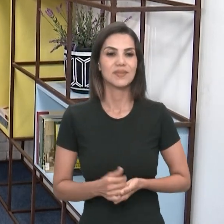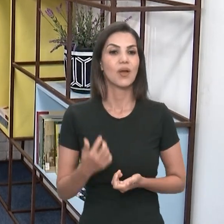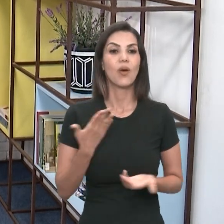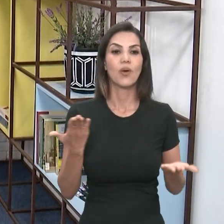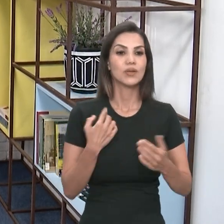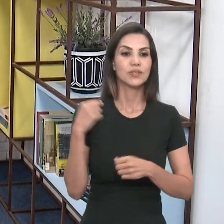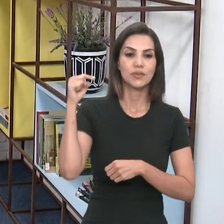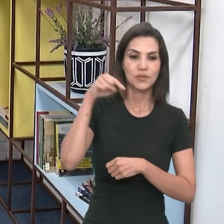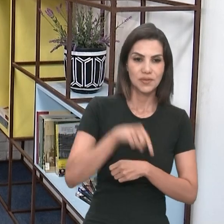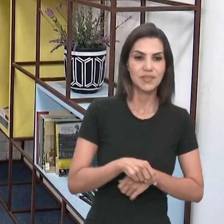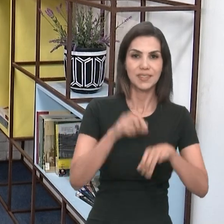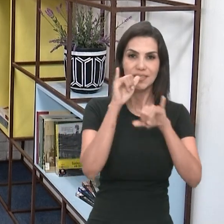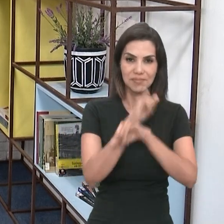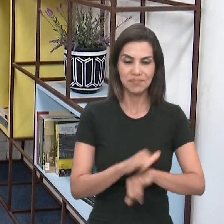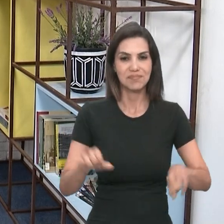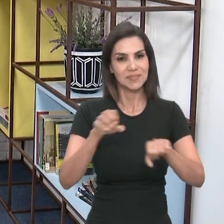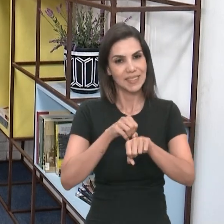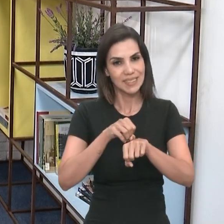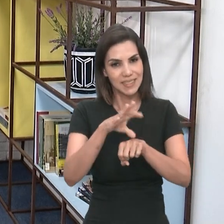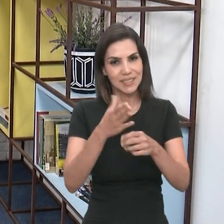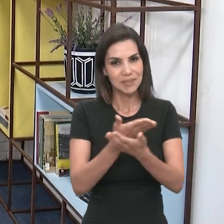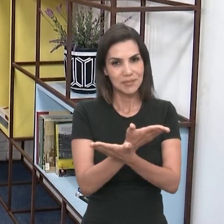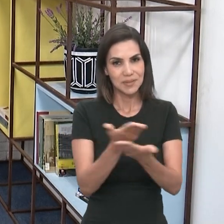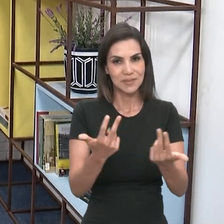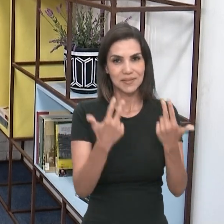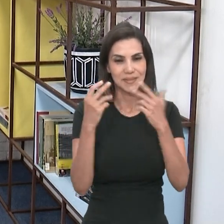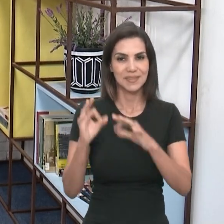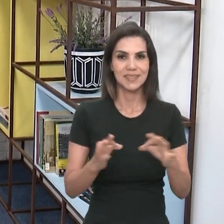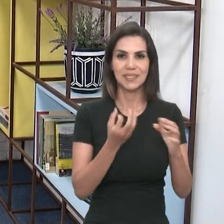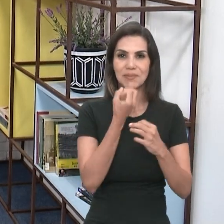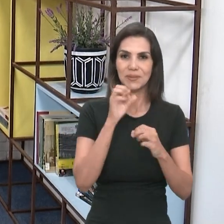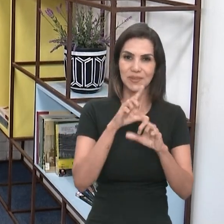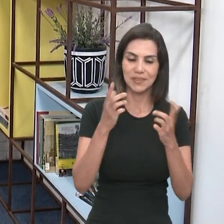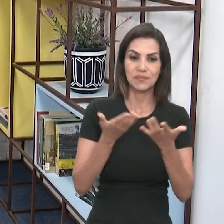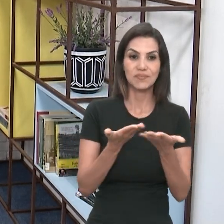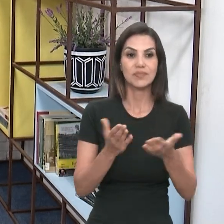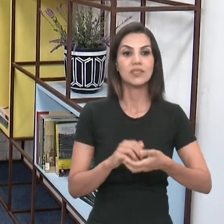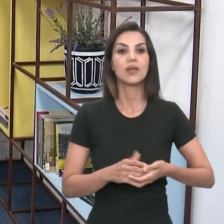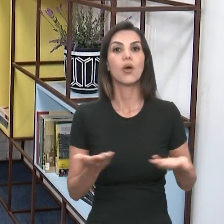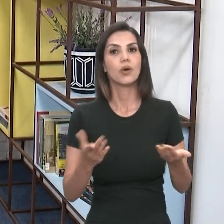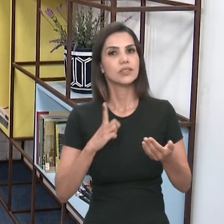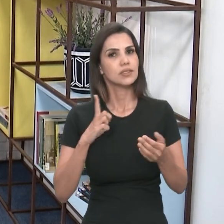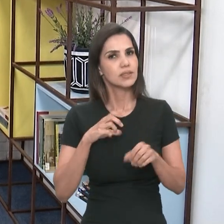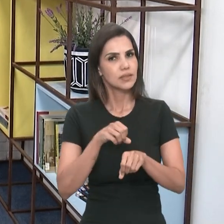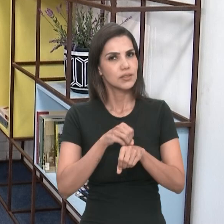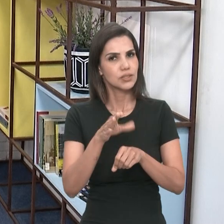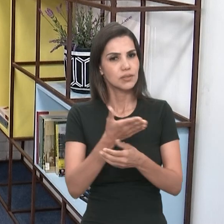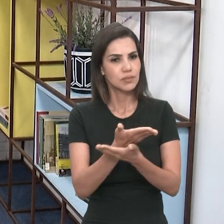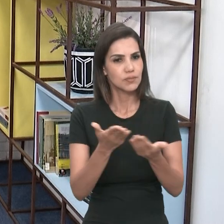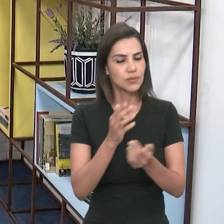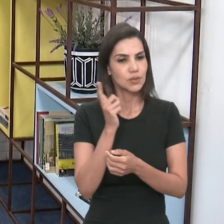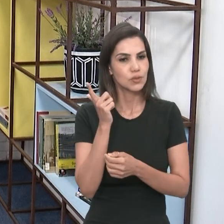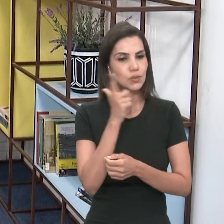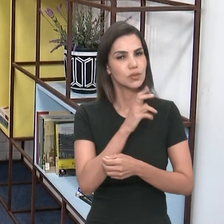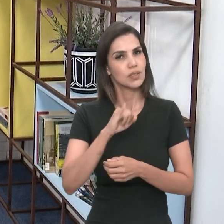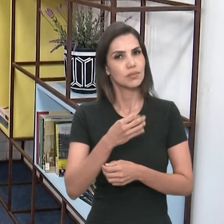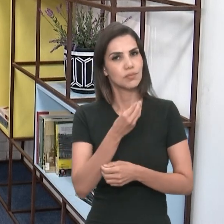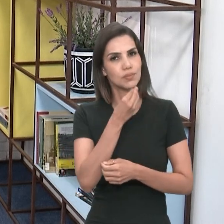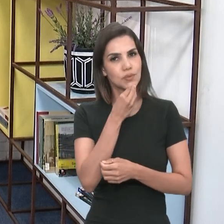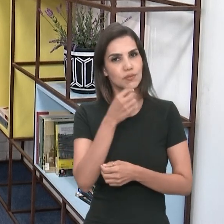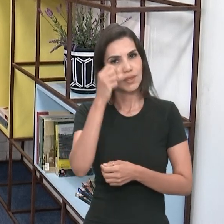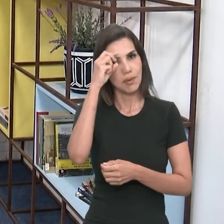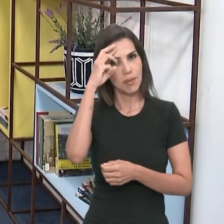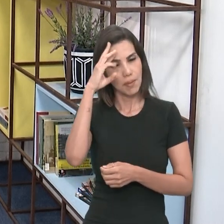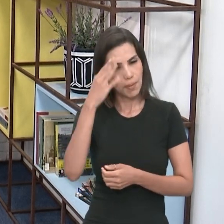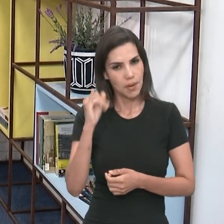trazer novidades para quem nos acompanha aí de casa. Vamos bom lá, dia então. para você. Hoje eu trouxe dicas para você conseguir aproveitar a sua semana, mas